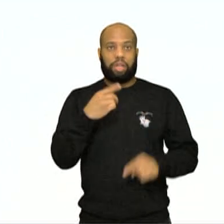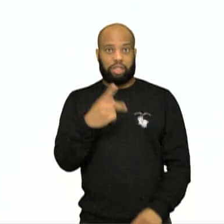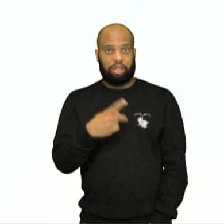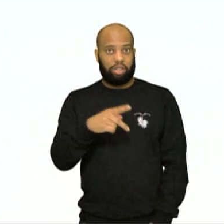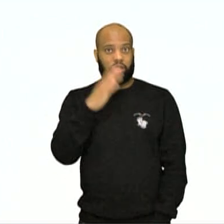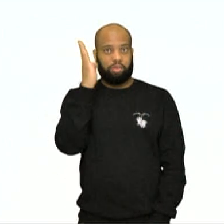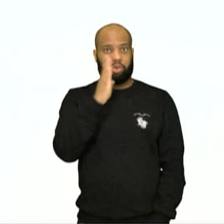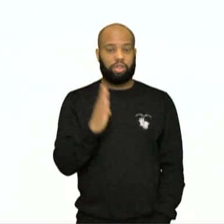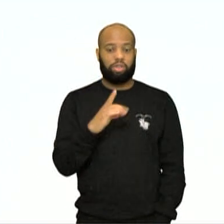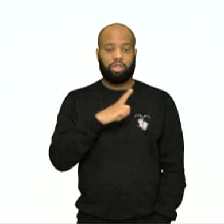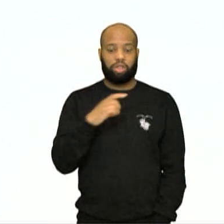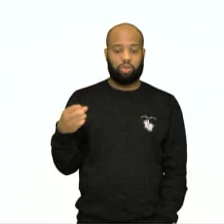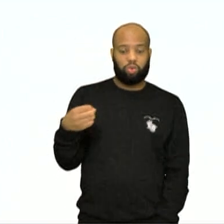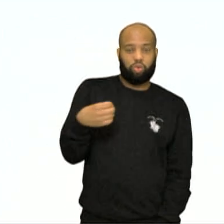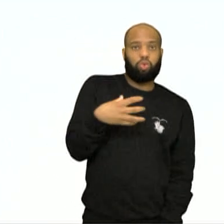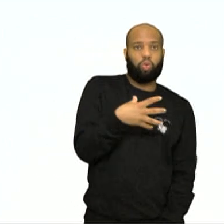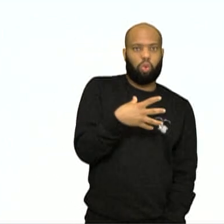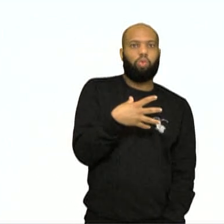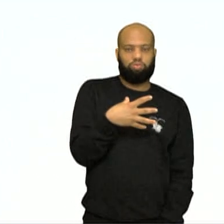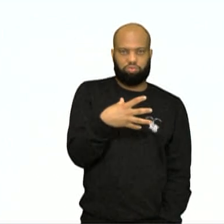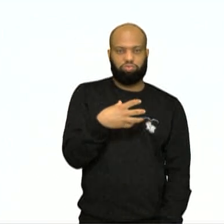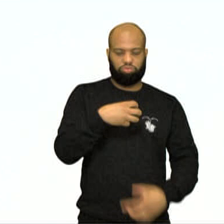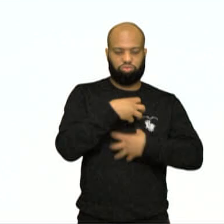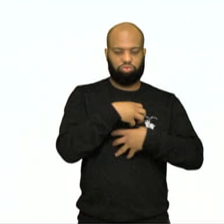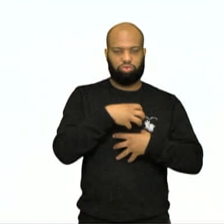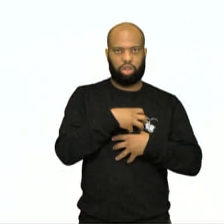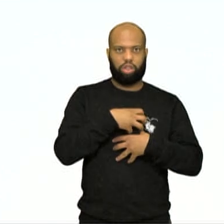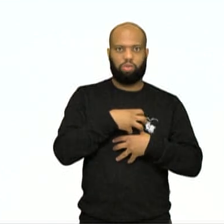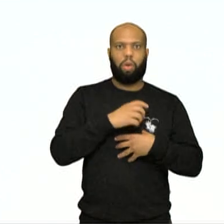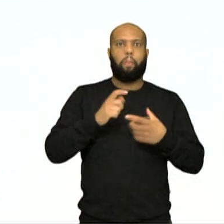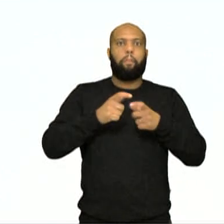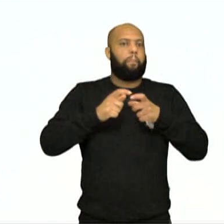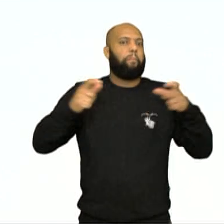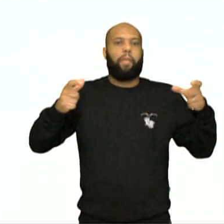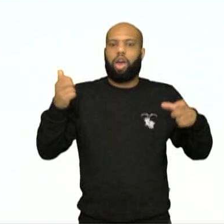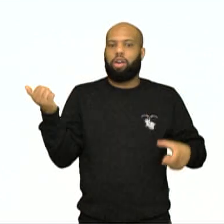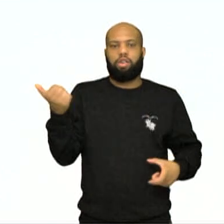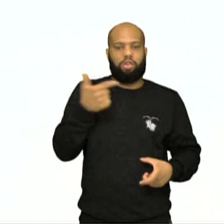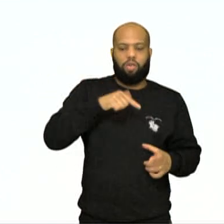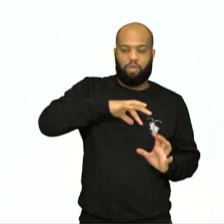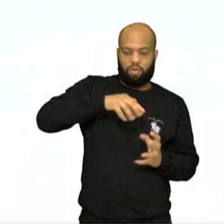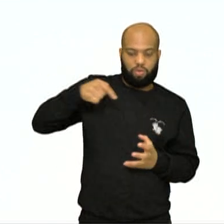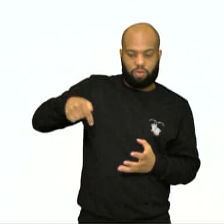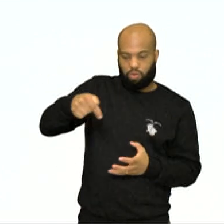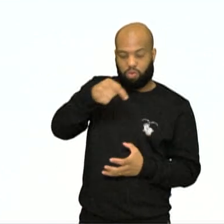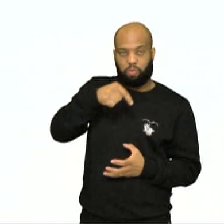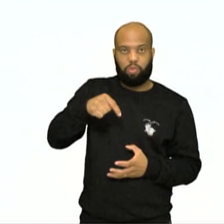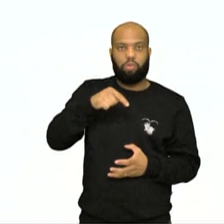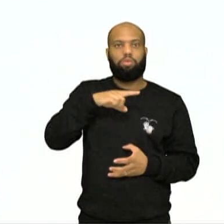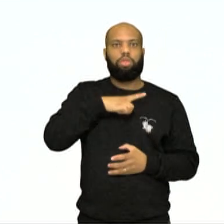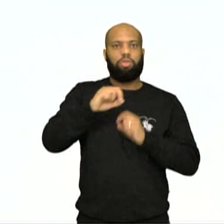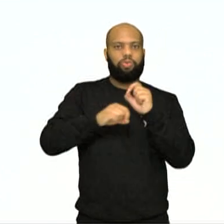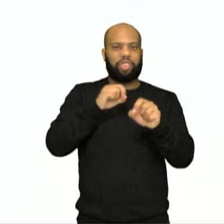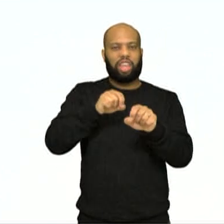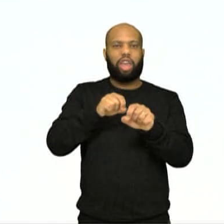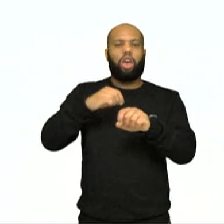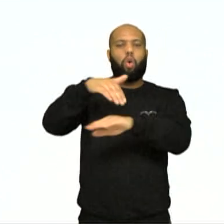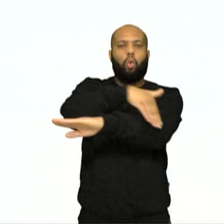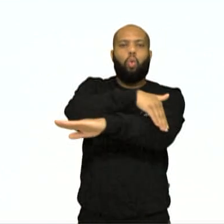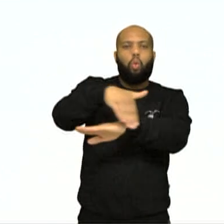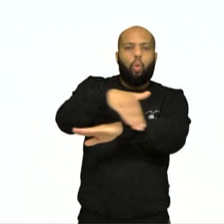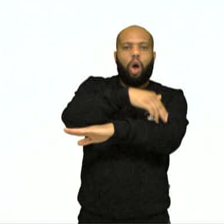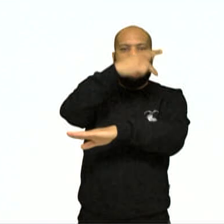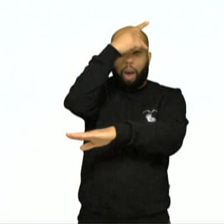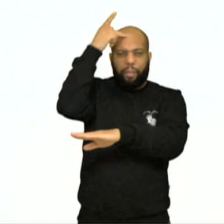ganhou um novo patamar, se tornando o maior carnaval do mundo. O samba inunda as ruas das grandes cidades e as pessoas festejam,